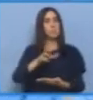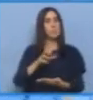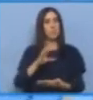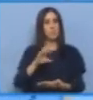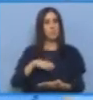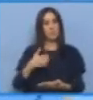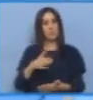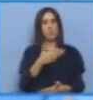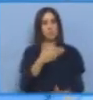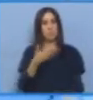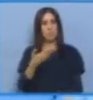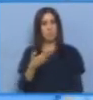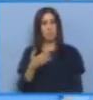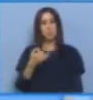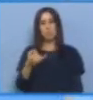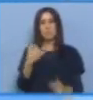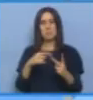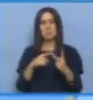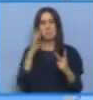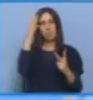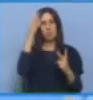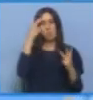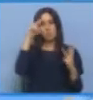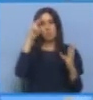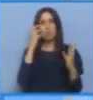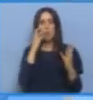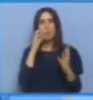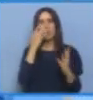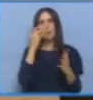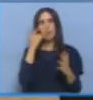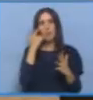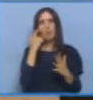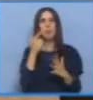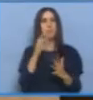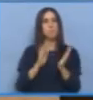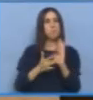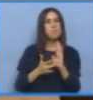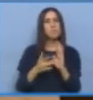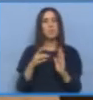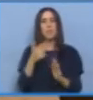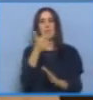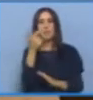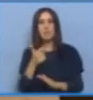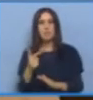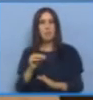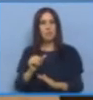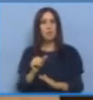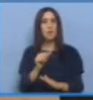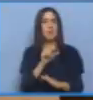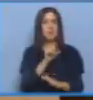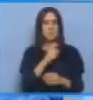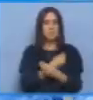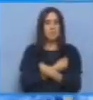receber 117. Depois logo a seguir São Tomé, Moçambique, Angola, Guiné, Brasil, a Tanzânia, a Zâmbia,